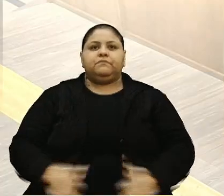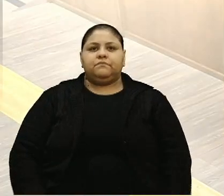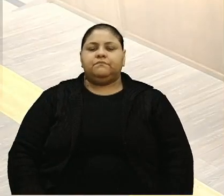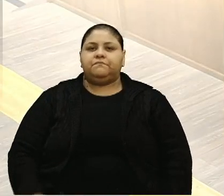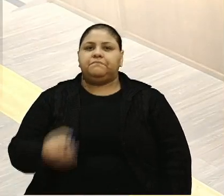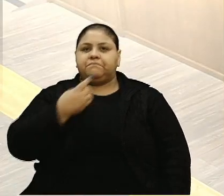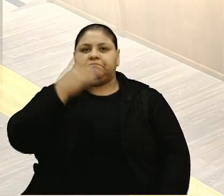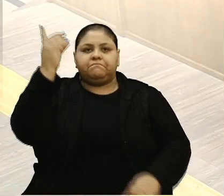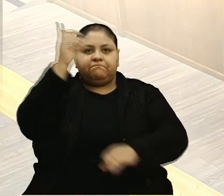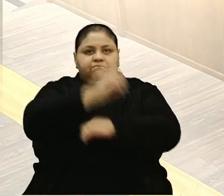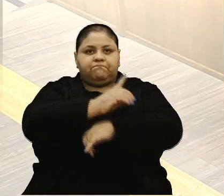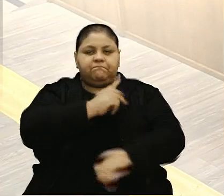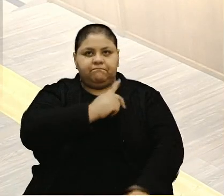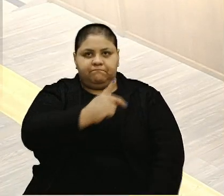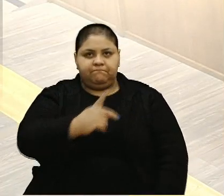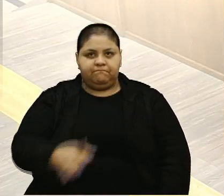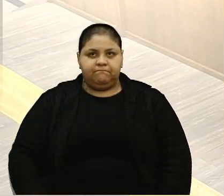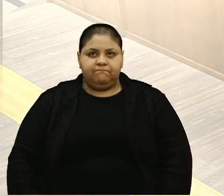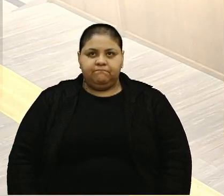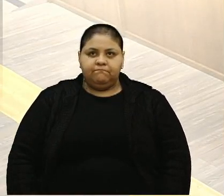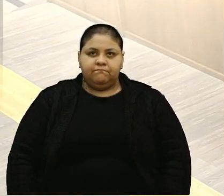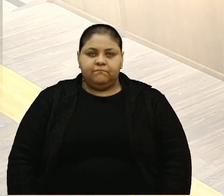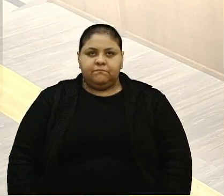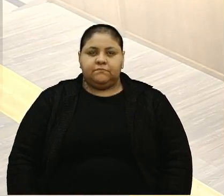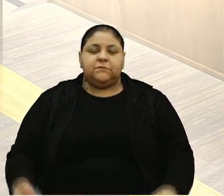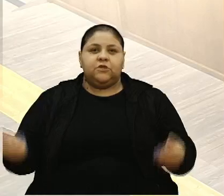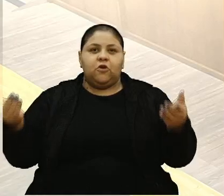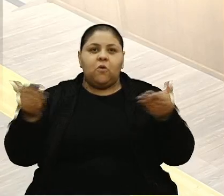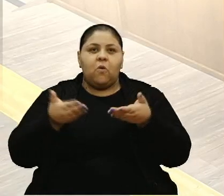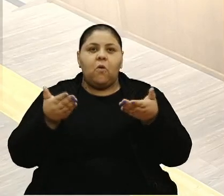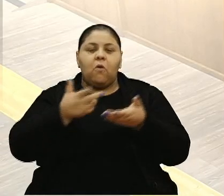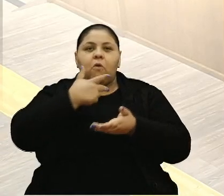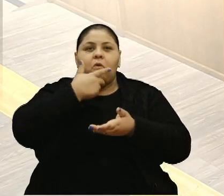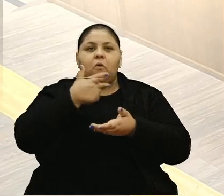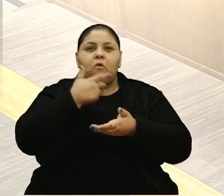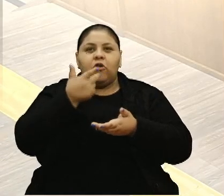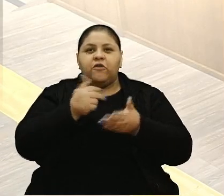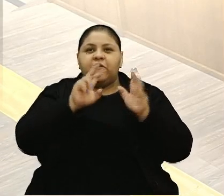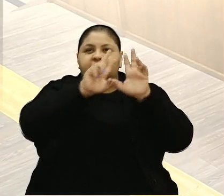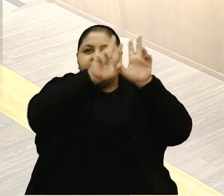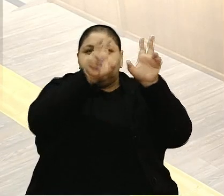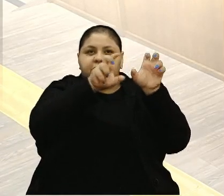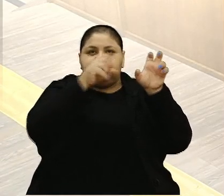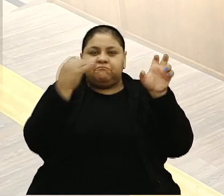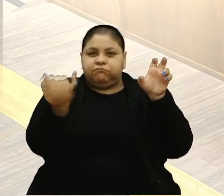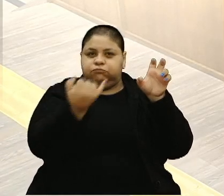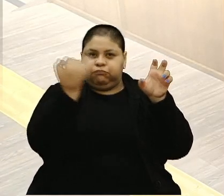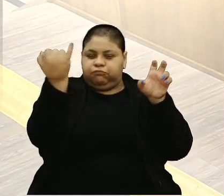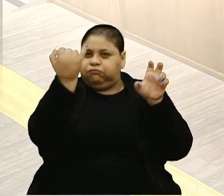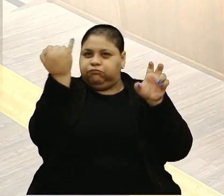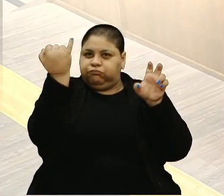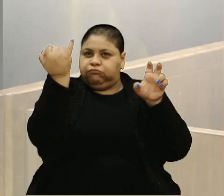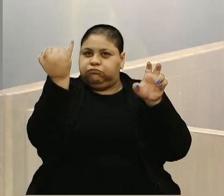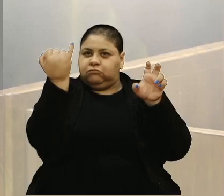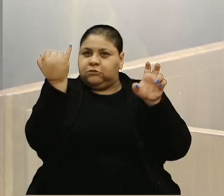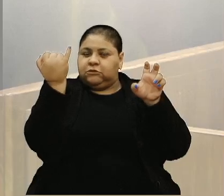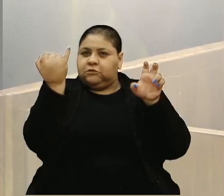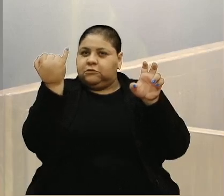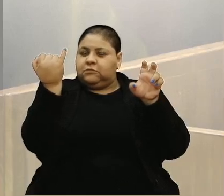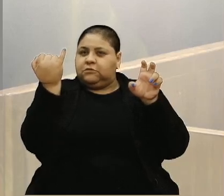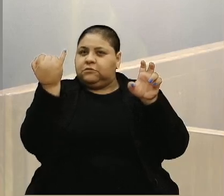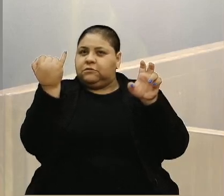Bom dia, presidenta. Hoje eu venho falar de uma pauta de extrema importância, que é